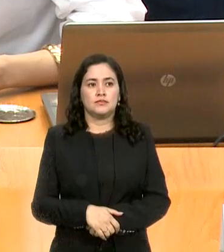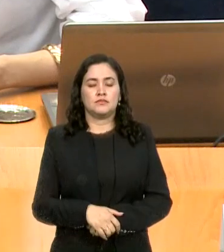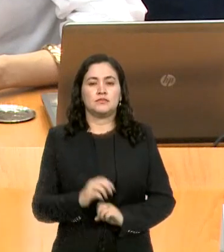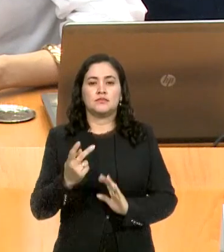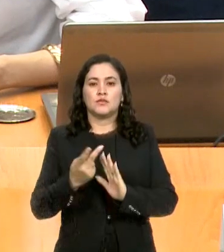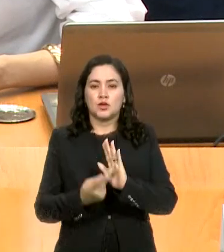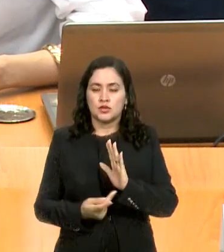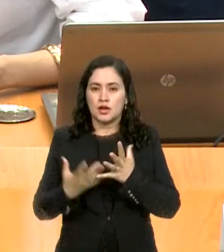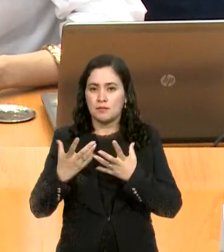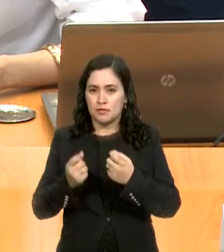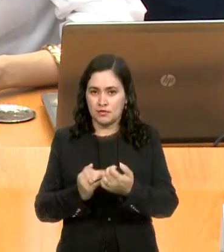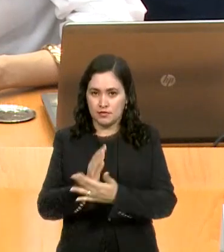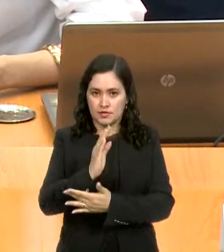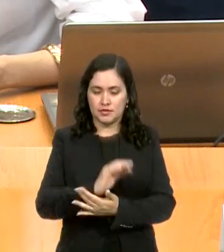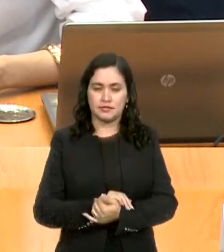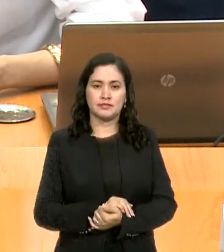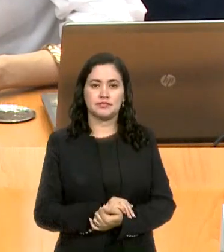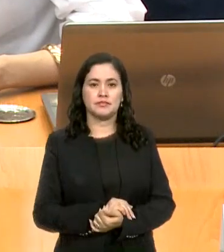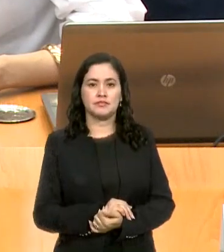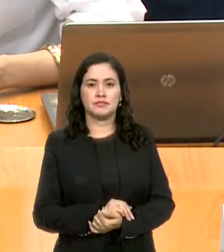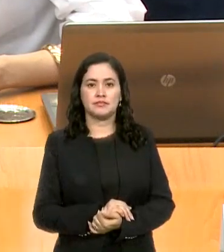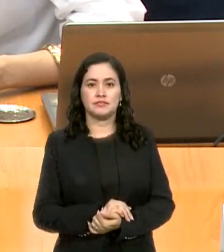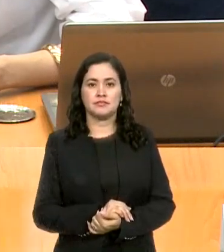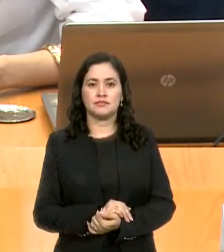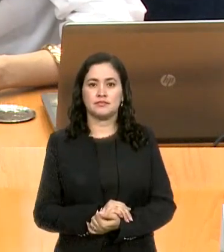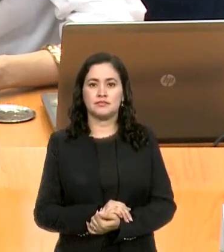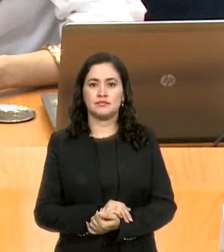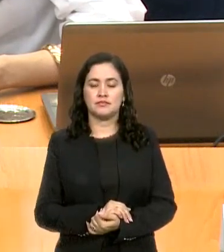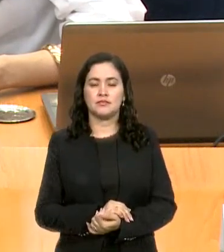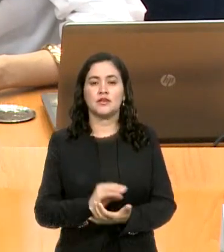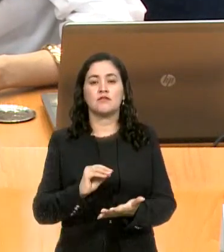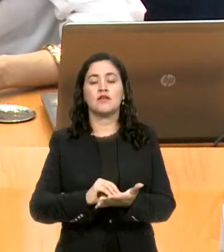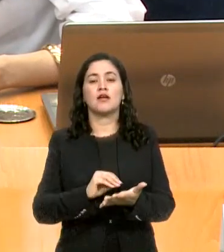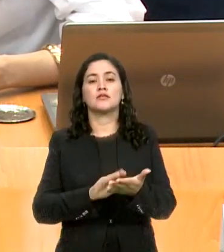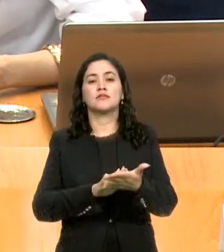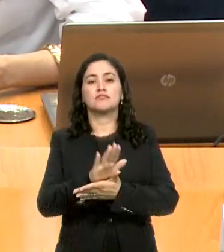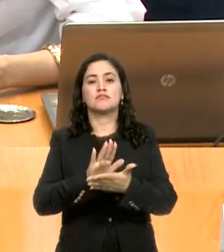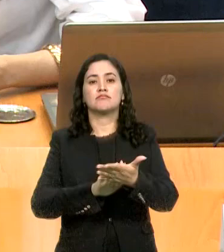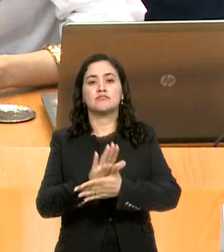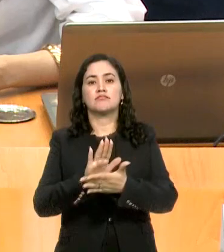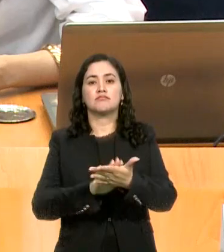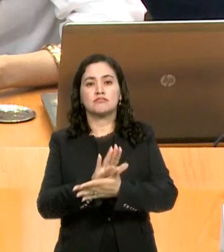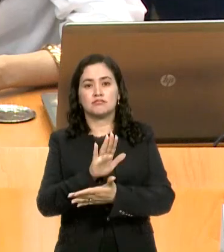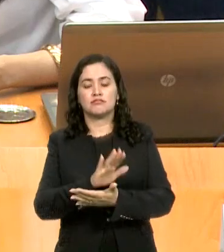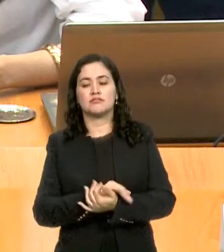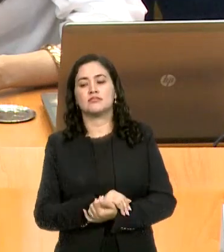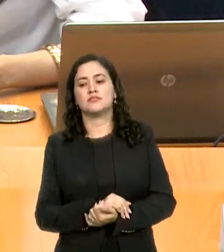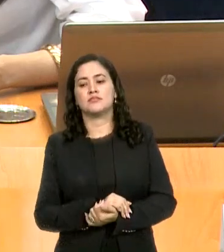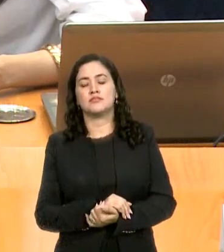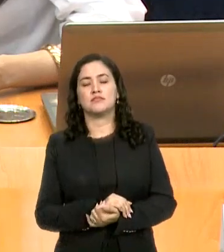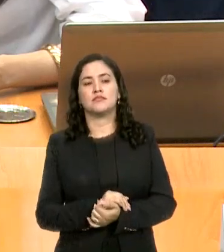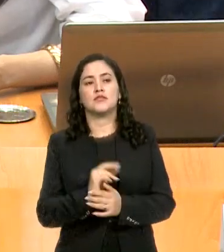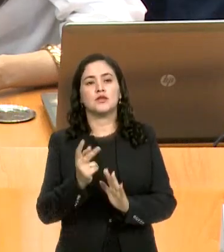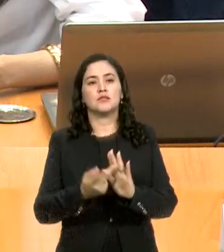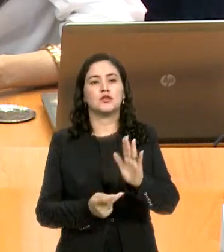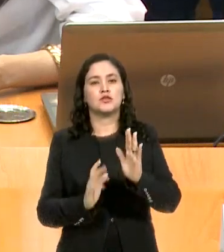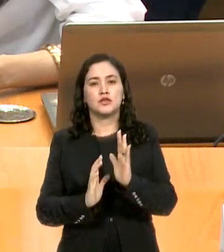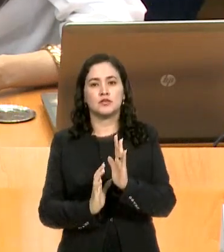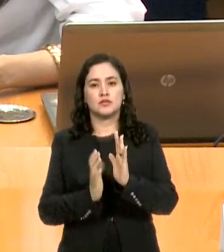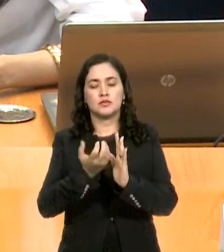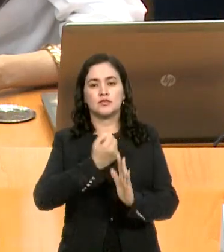Projeto aprovado. Vai à promulgação. Projeto de resolução legislativa